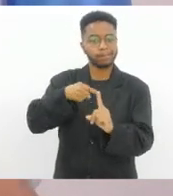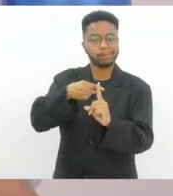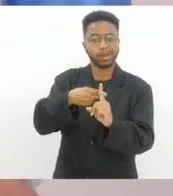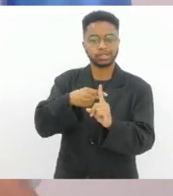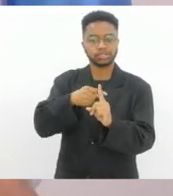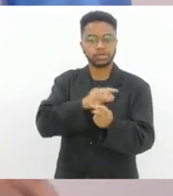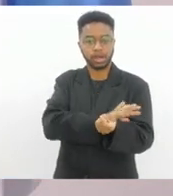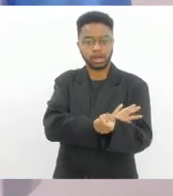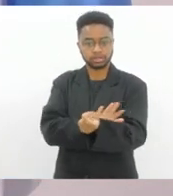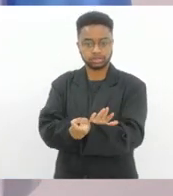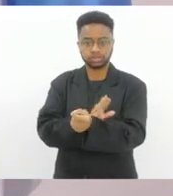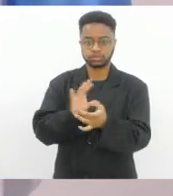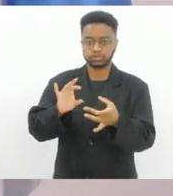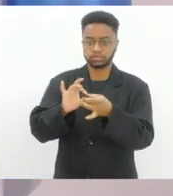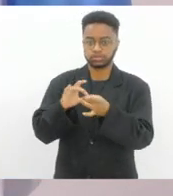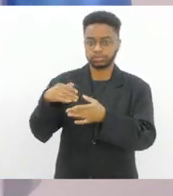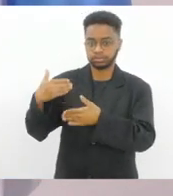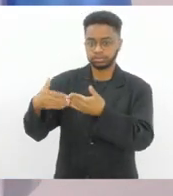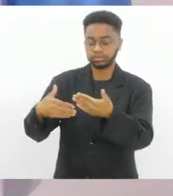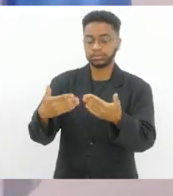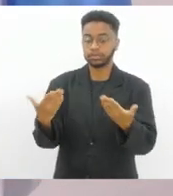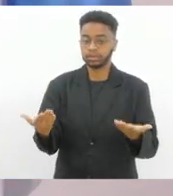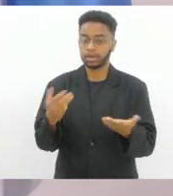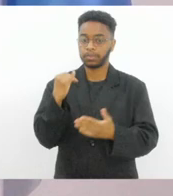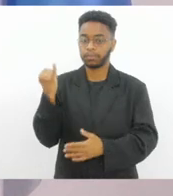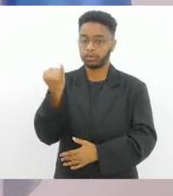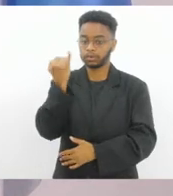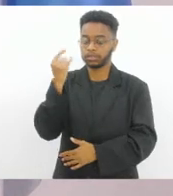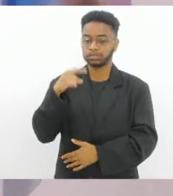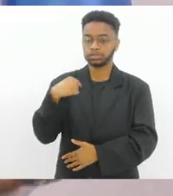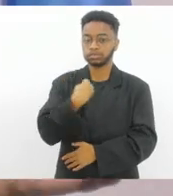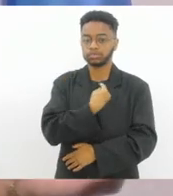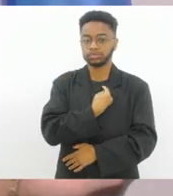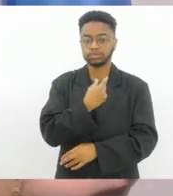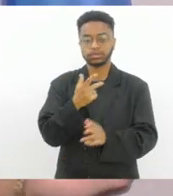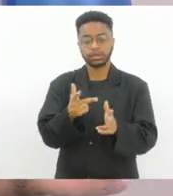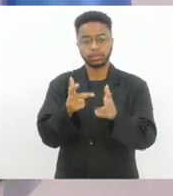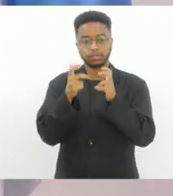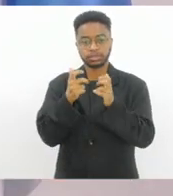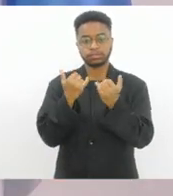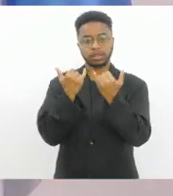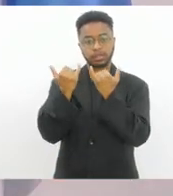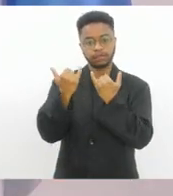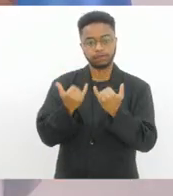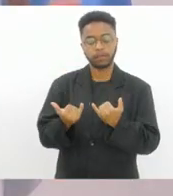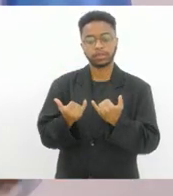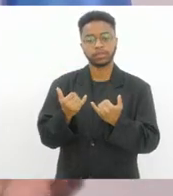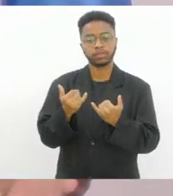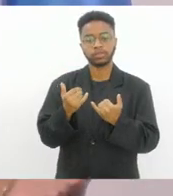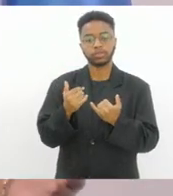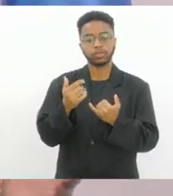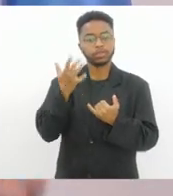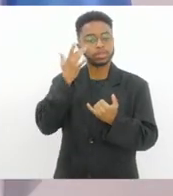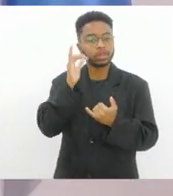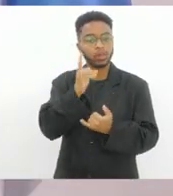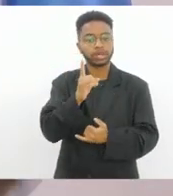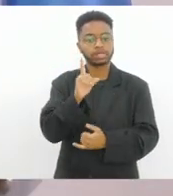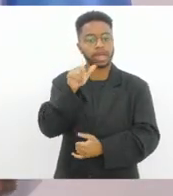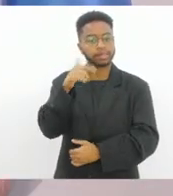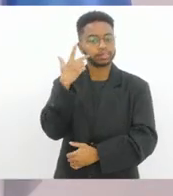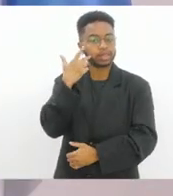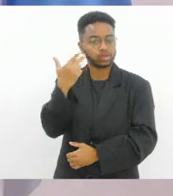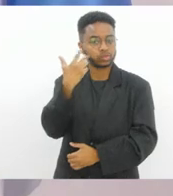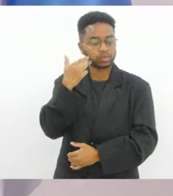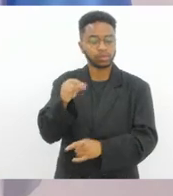nesse processo. Então, é super importante que possamos olhar para esses dados, não naturalizar esses dados e